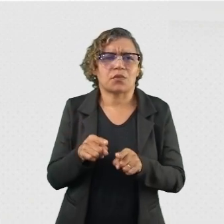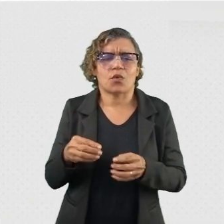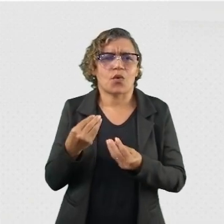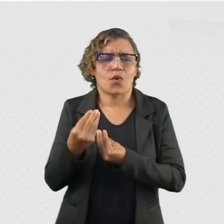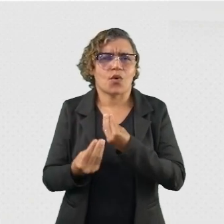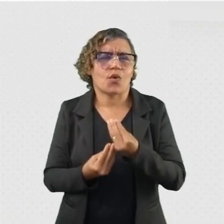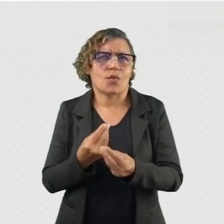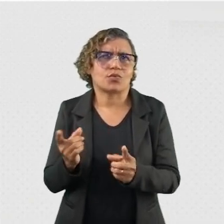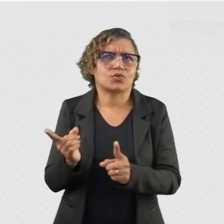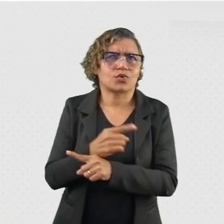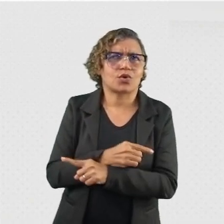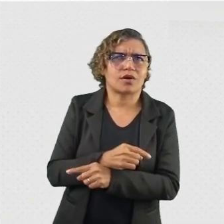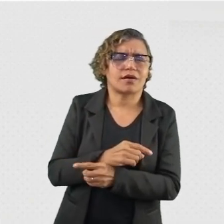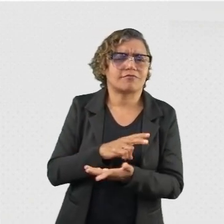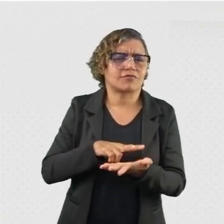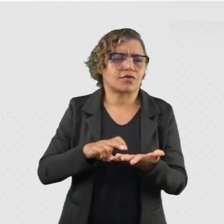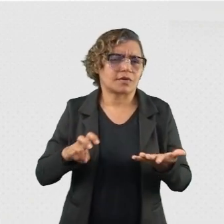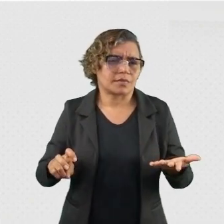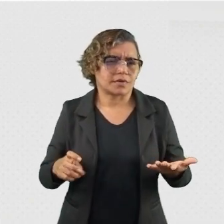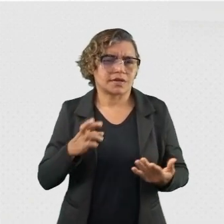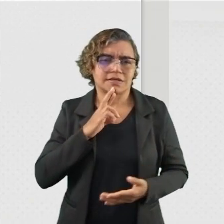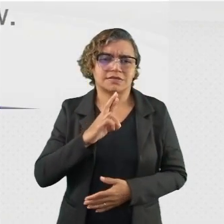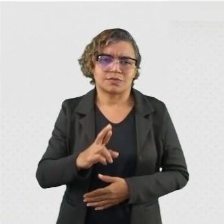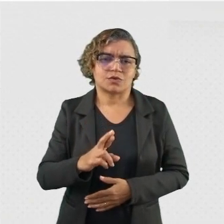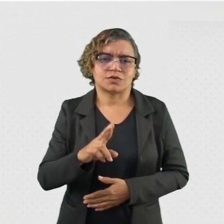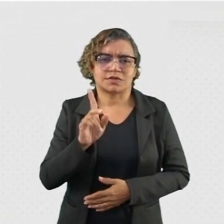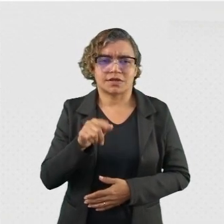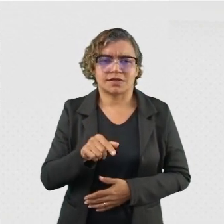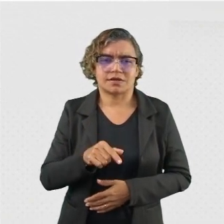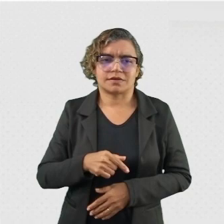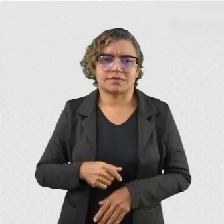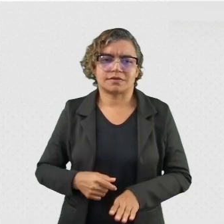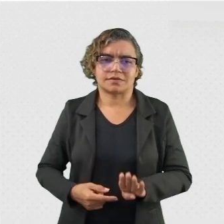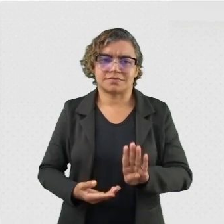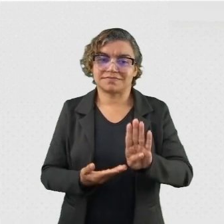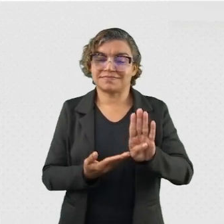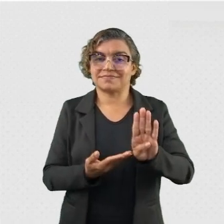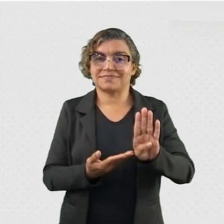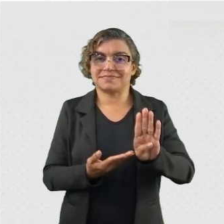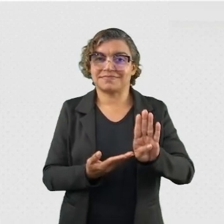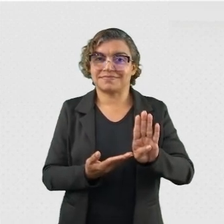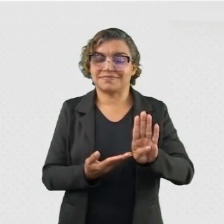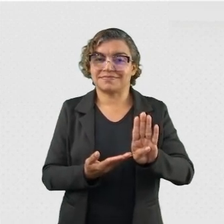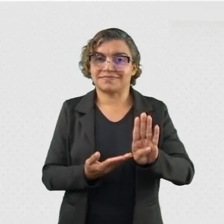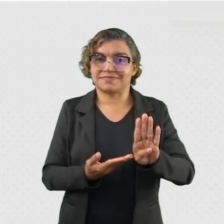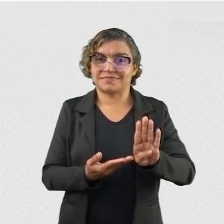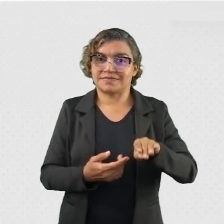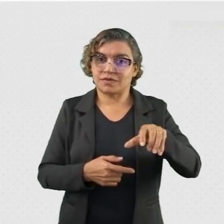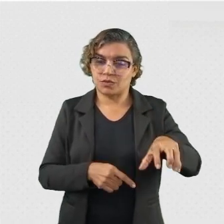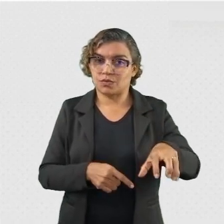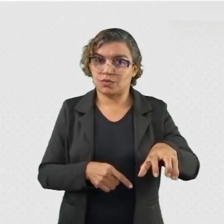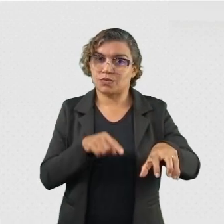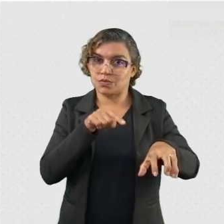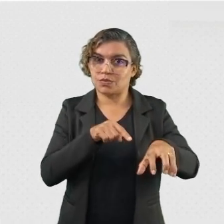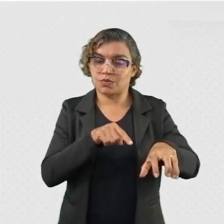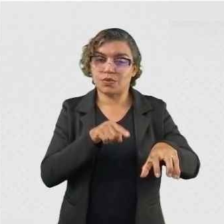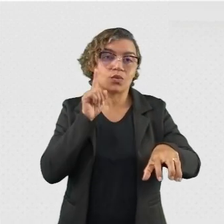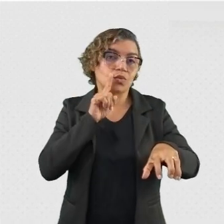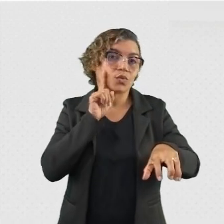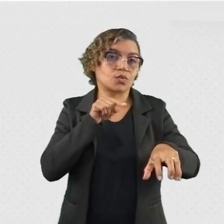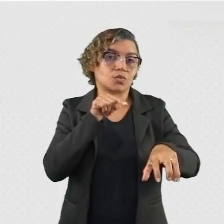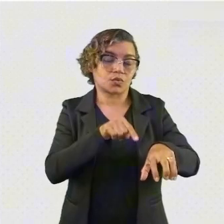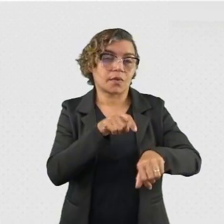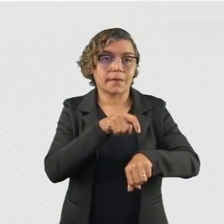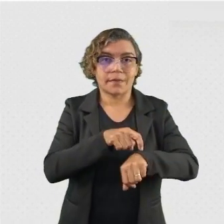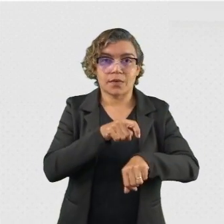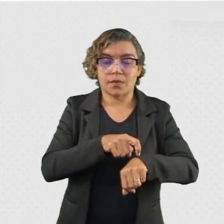trocar esse vocábulo? E aí a resposta seria movie theater. No inglês americano, nos Estados Unidos, quando se